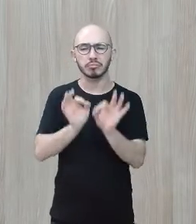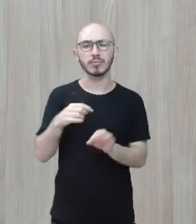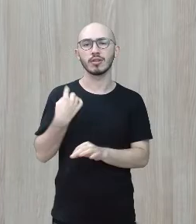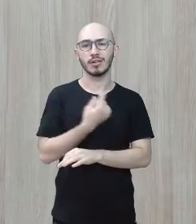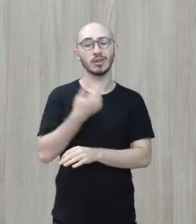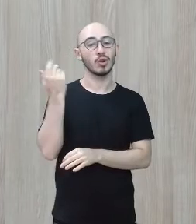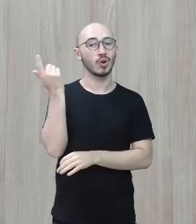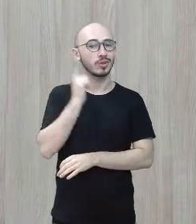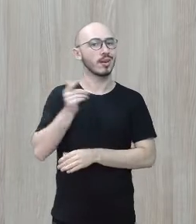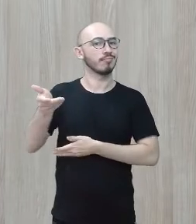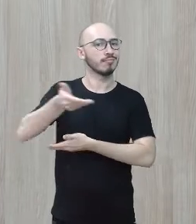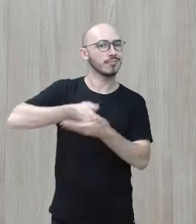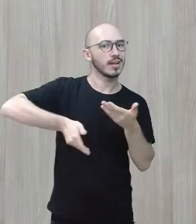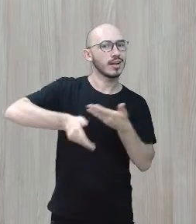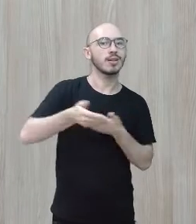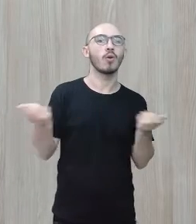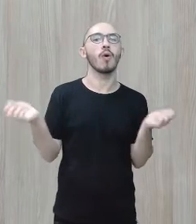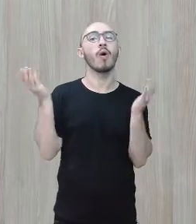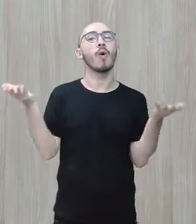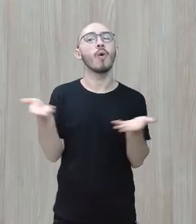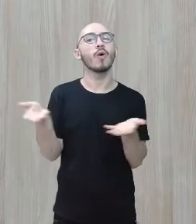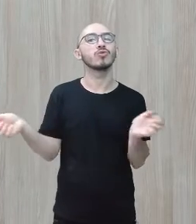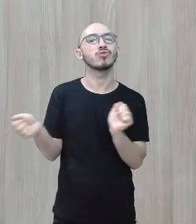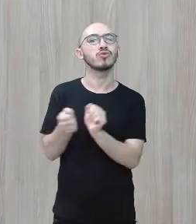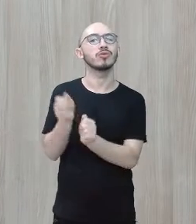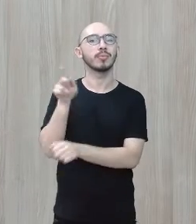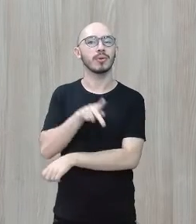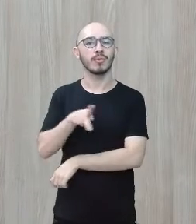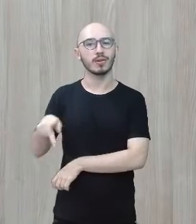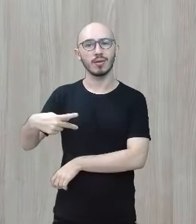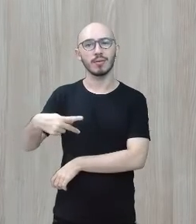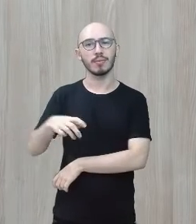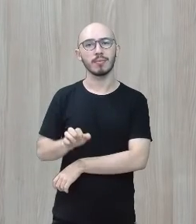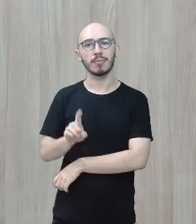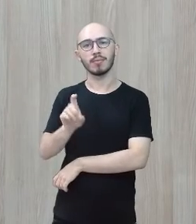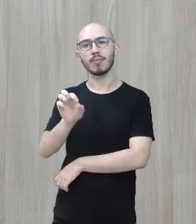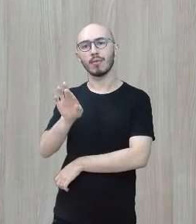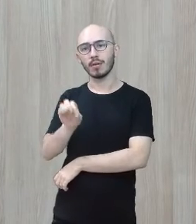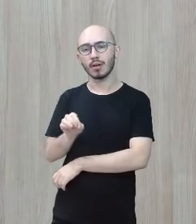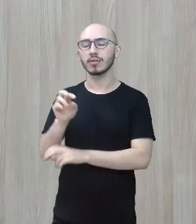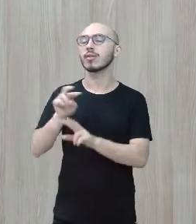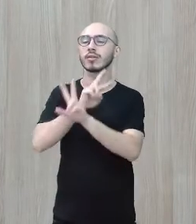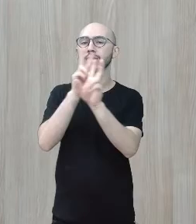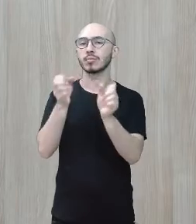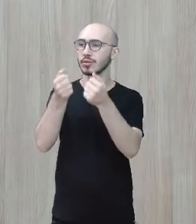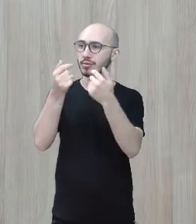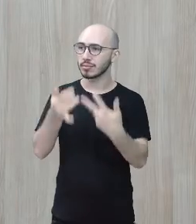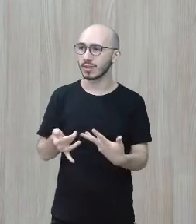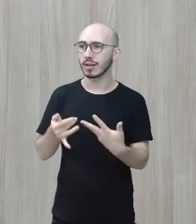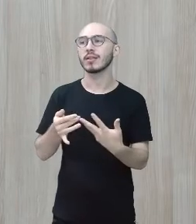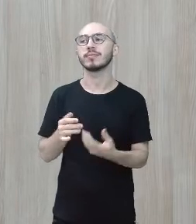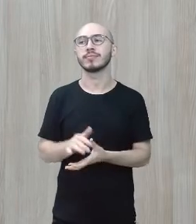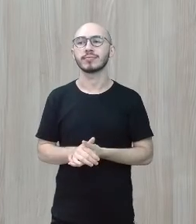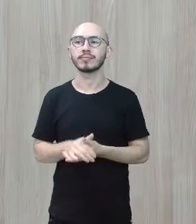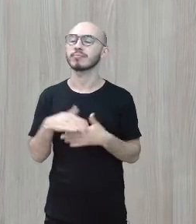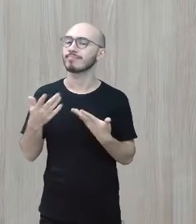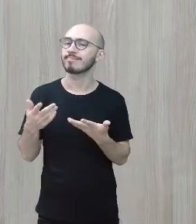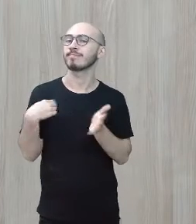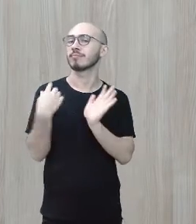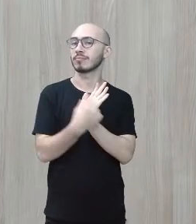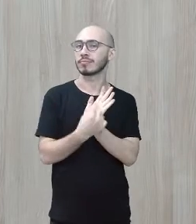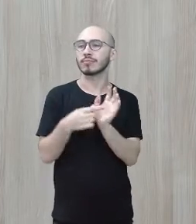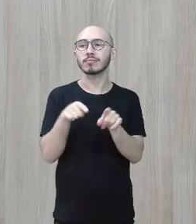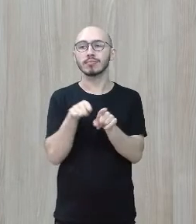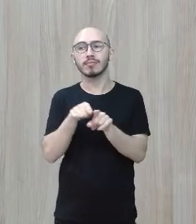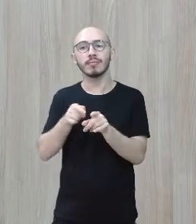gente consiga essa interação, quem está hoje me acompanhando é o professor Pedro. Para falar um pouquinho aqui, eu vou chamá-lo sobre o aplicativo e sobre essa